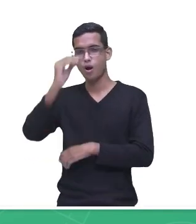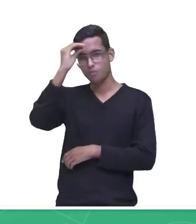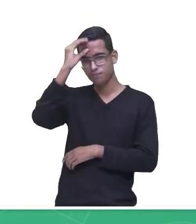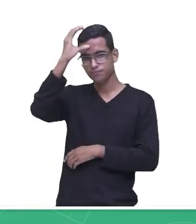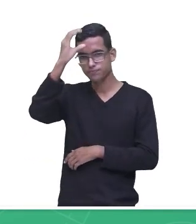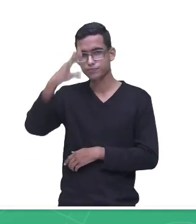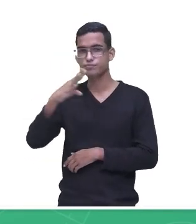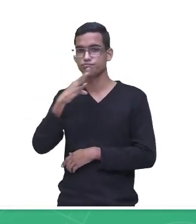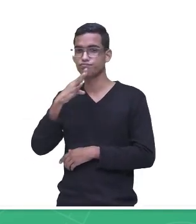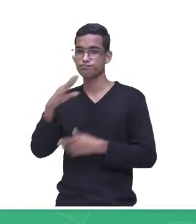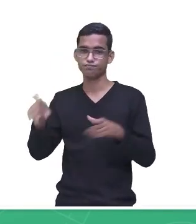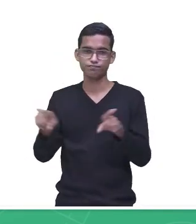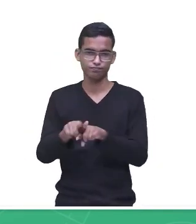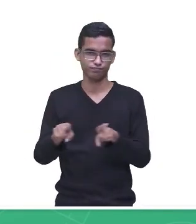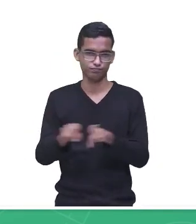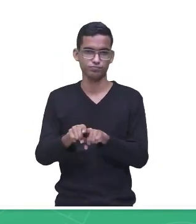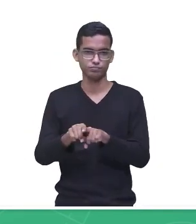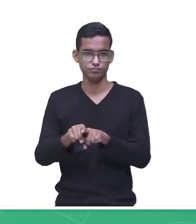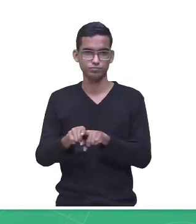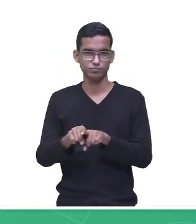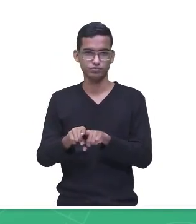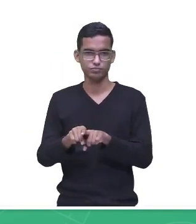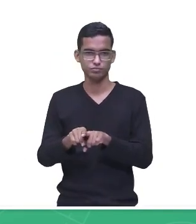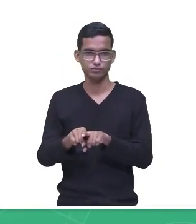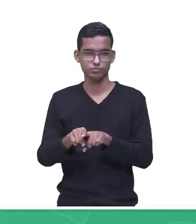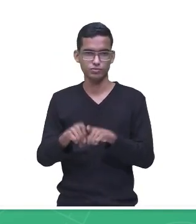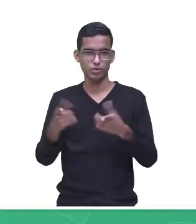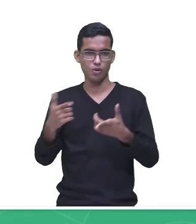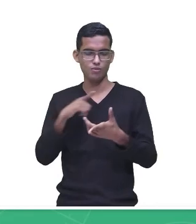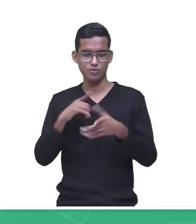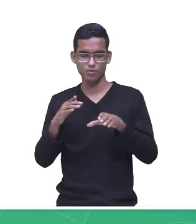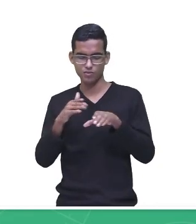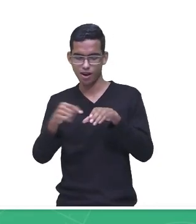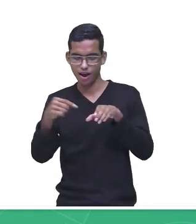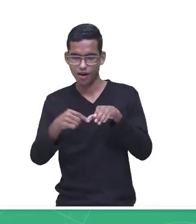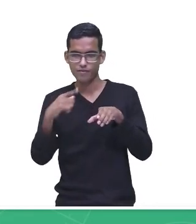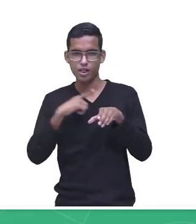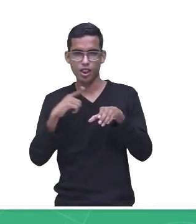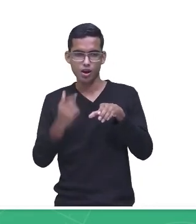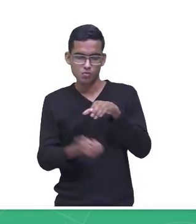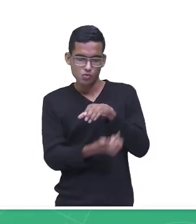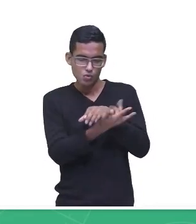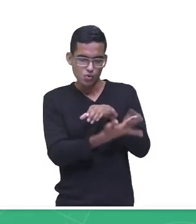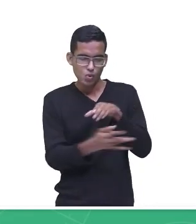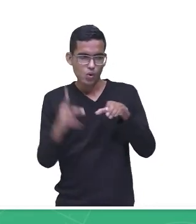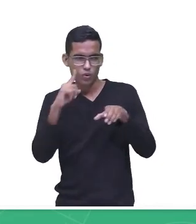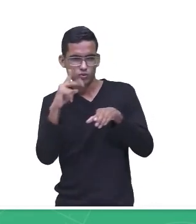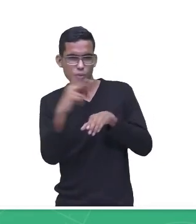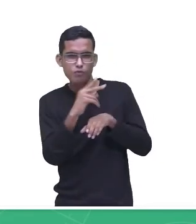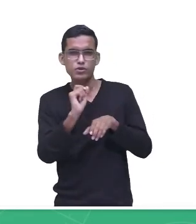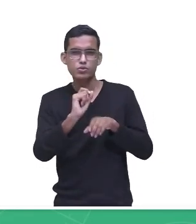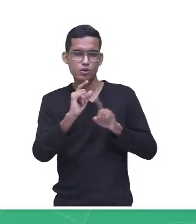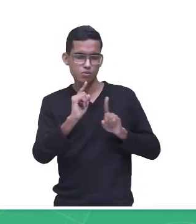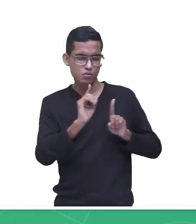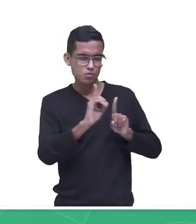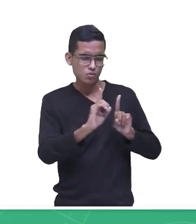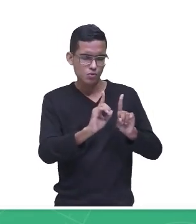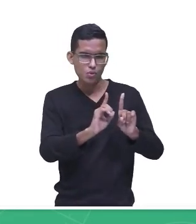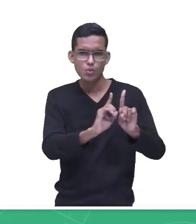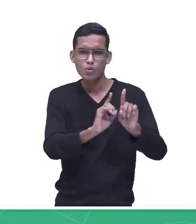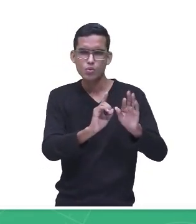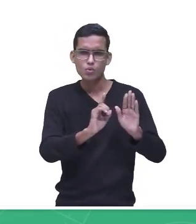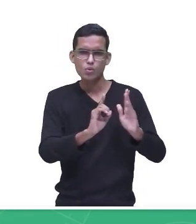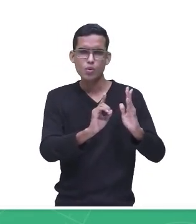e eu vejo só sombras daquilo que é o real, lá no fundo da caverna. Quando eu saio